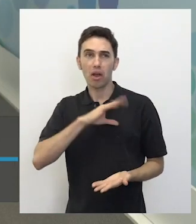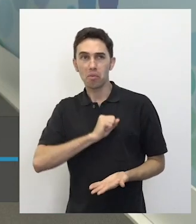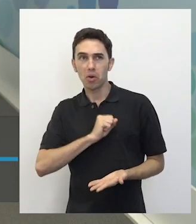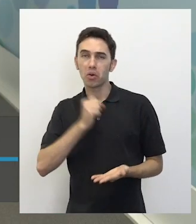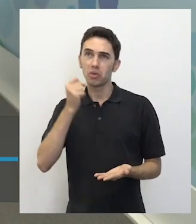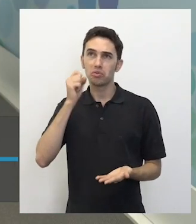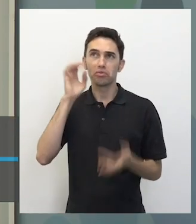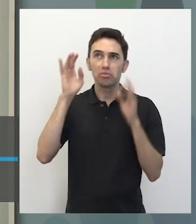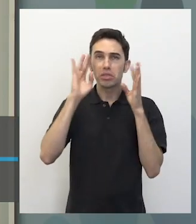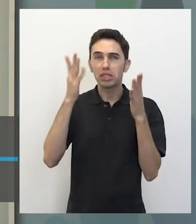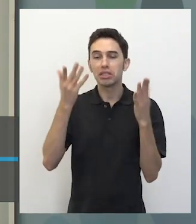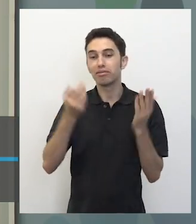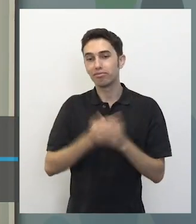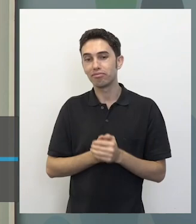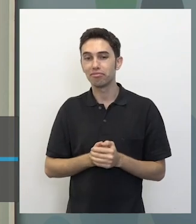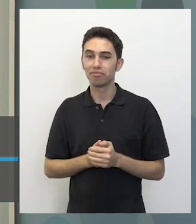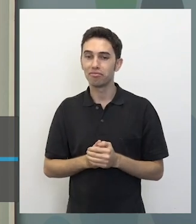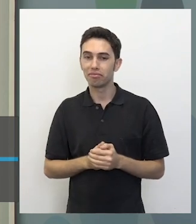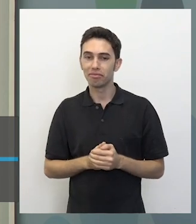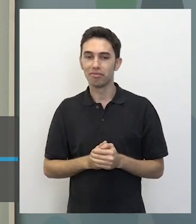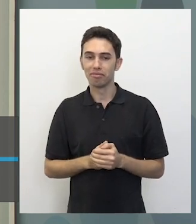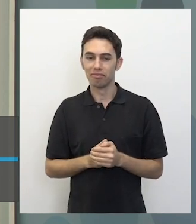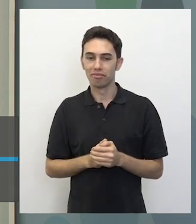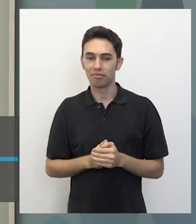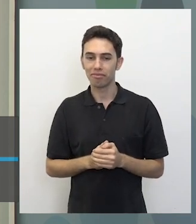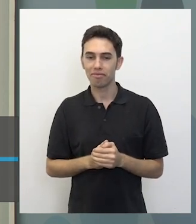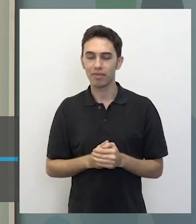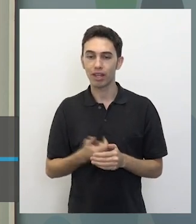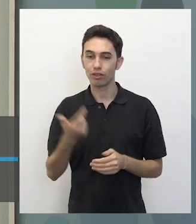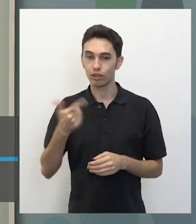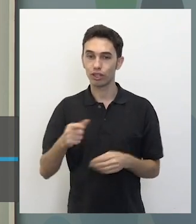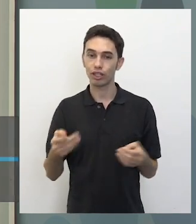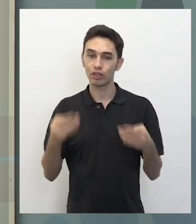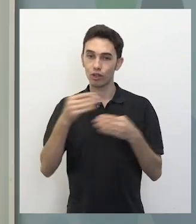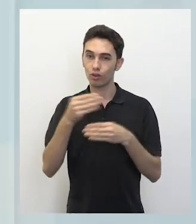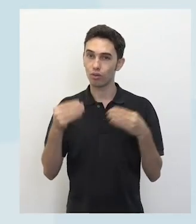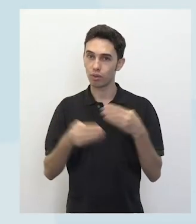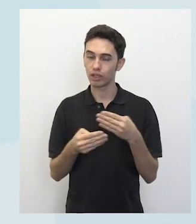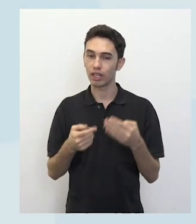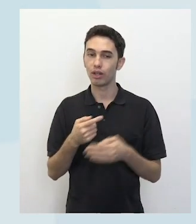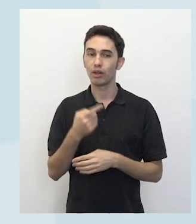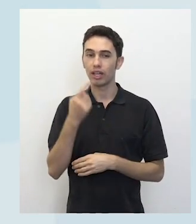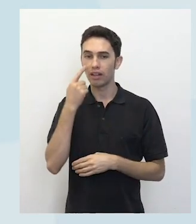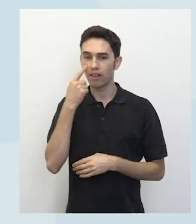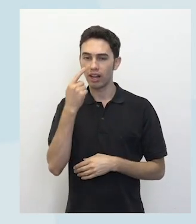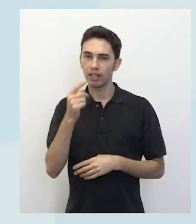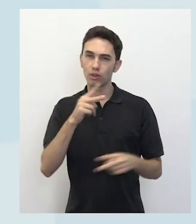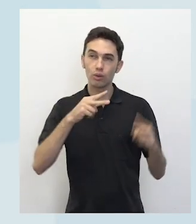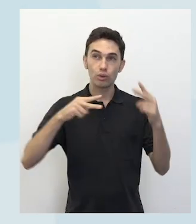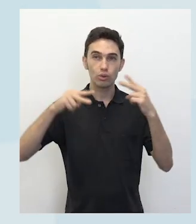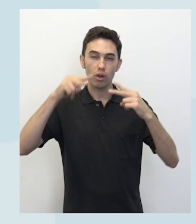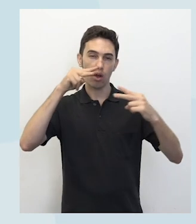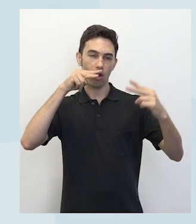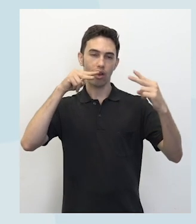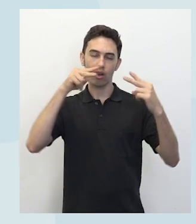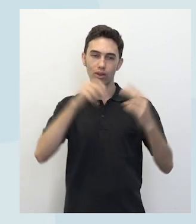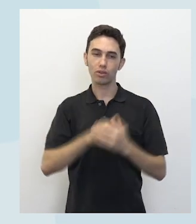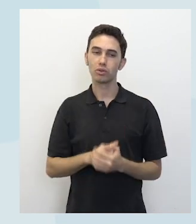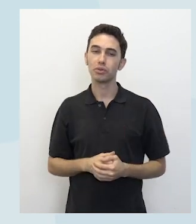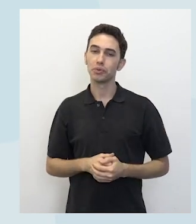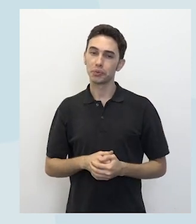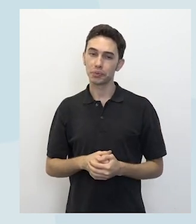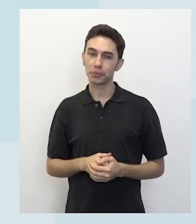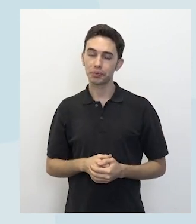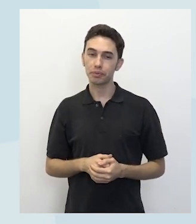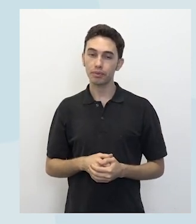ver. Né? Sonhar. Eu tô até trazendo de novo ali para a tela, né? Ele fala dos olhos, ele fala do que ele... Né?